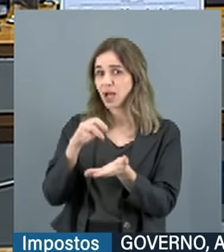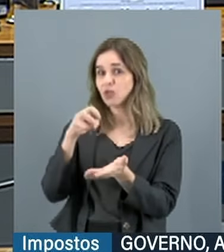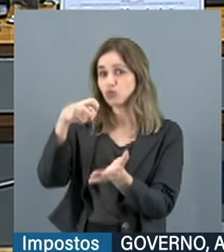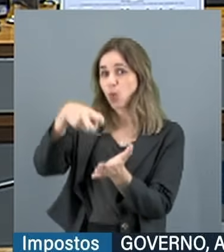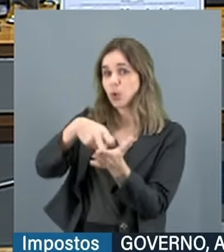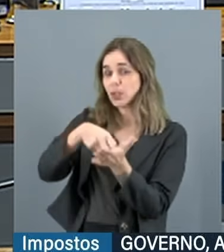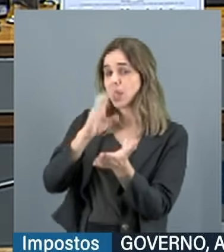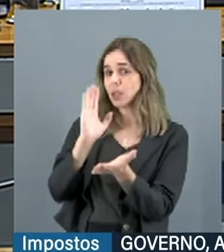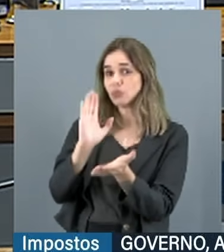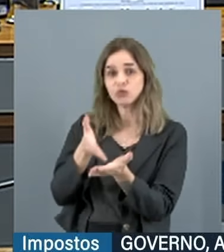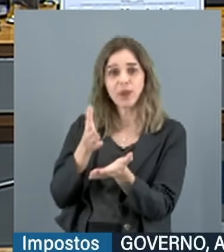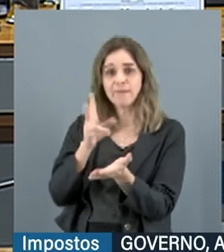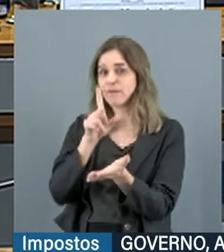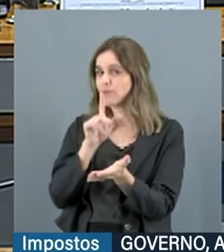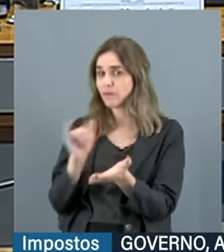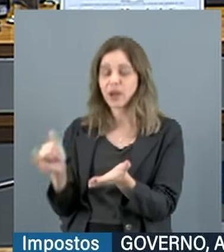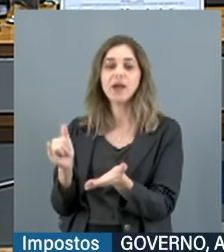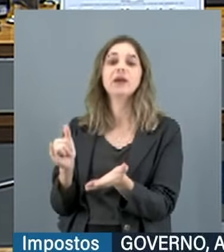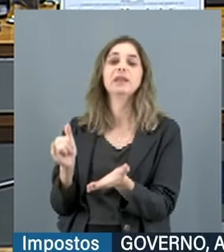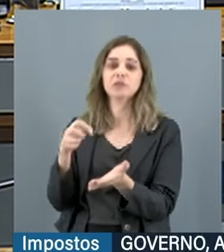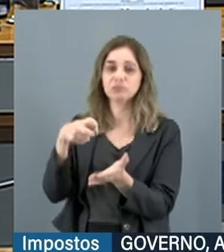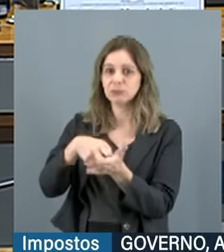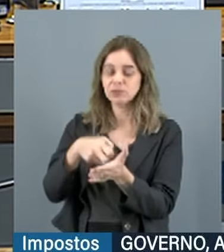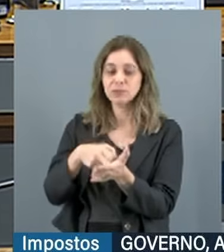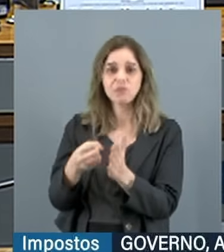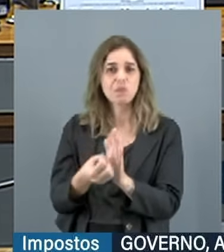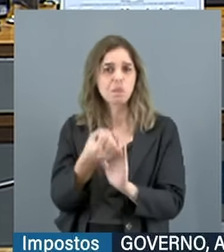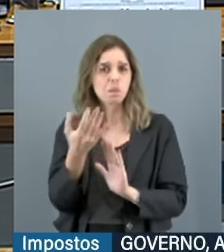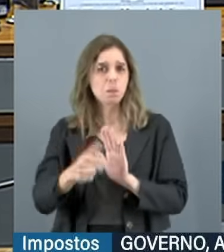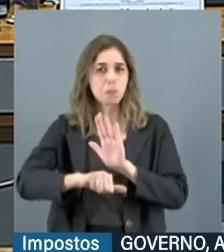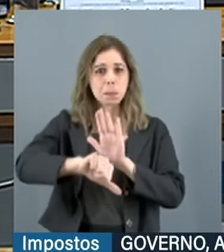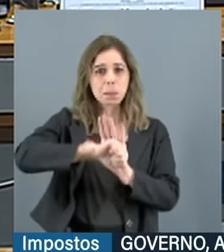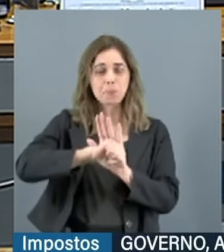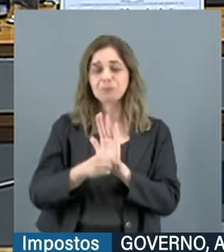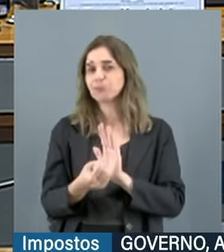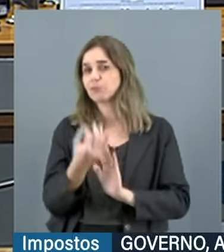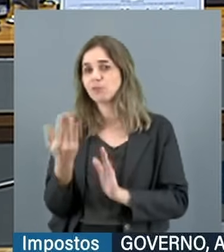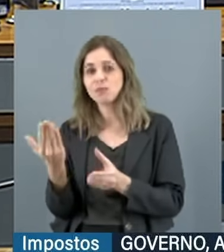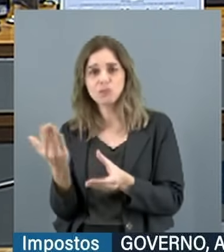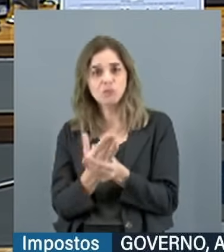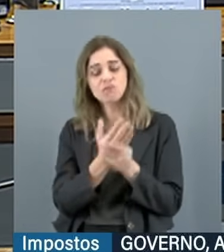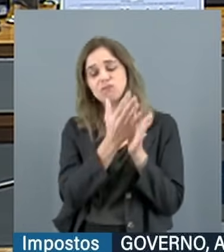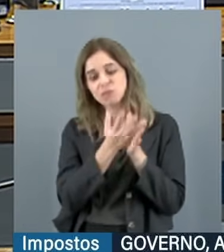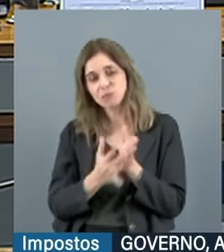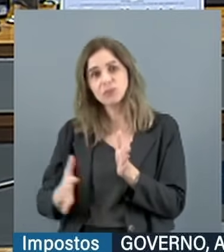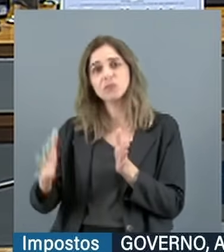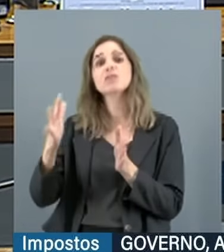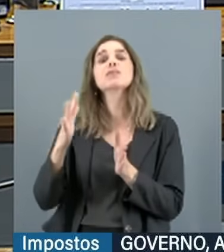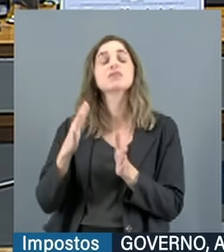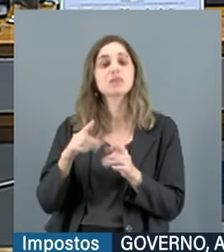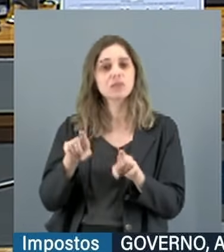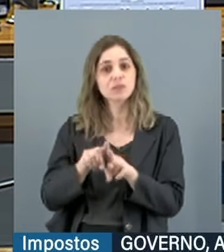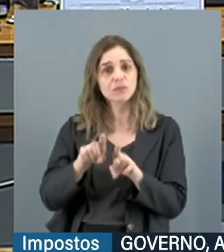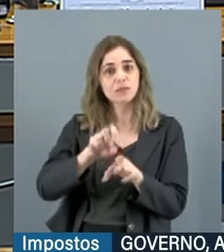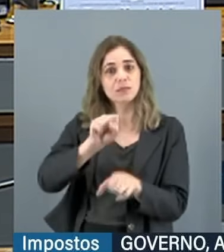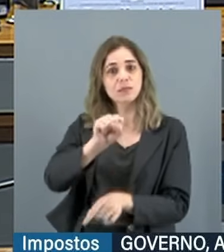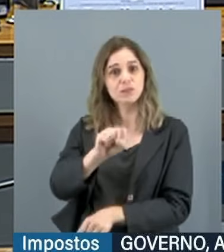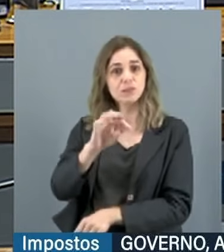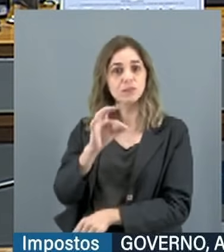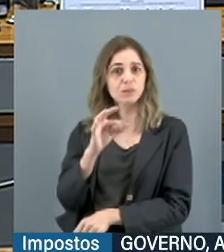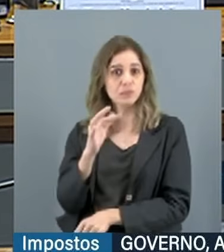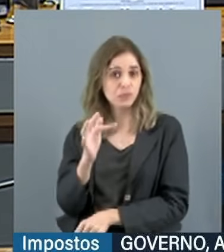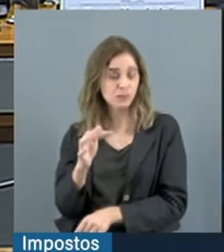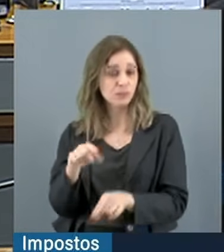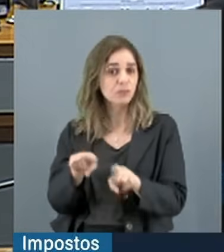responderá, naturalmente, por vários outros crimes, porque tem vários processos em curso, inclusive no Supremo Tribunal Federal e